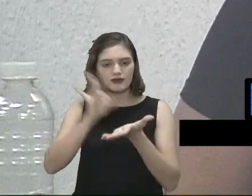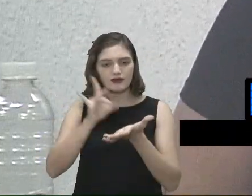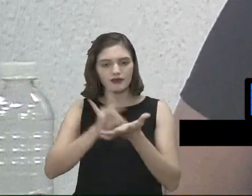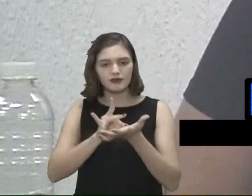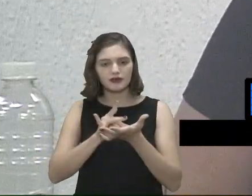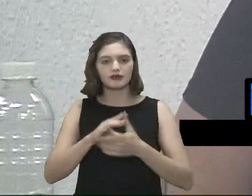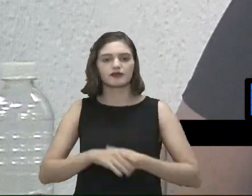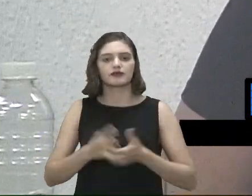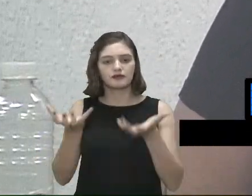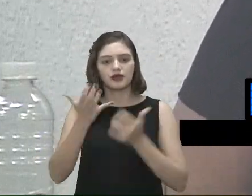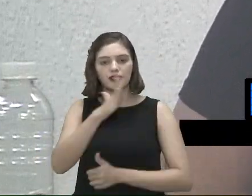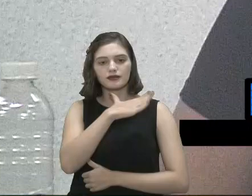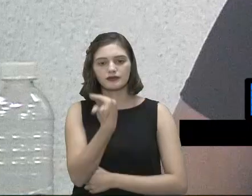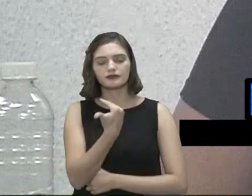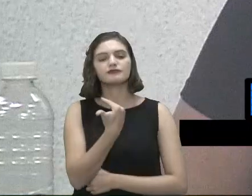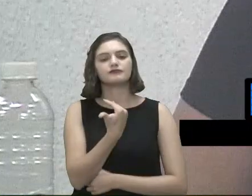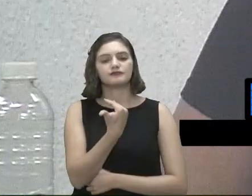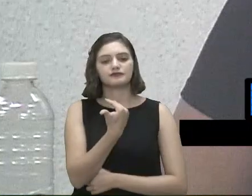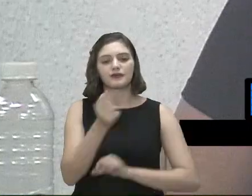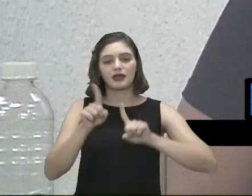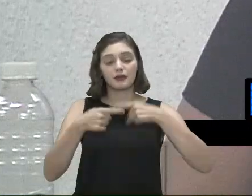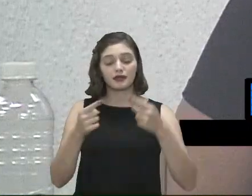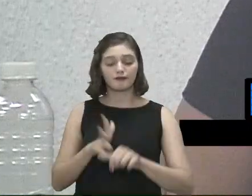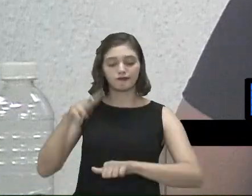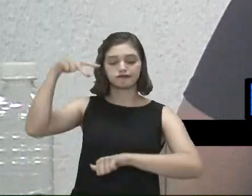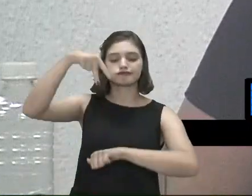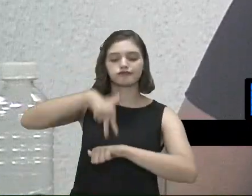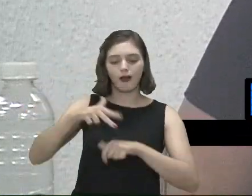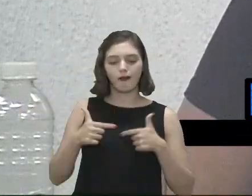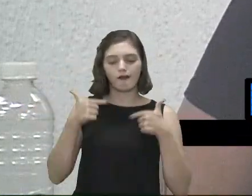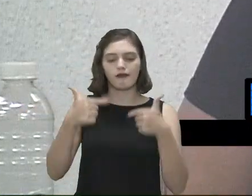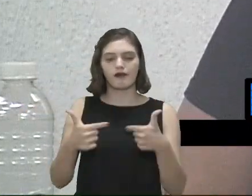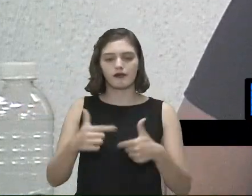querem mortas, mas nós não vamos morrer. Vamos resistir.